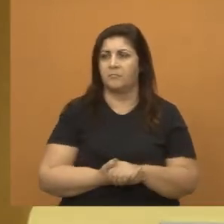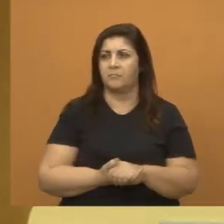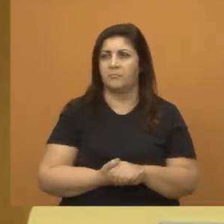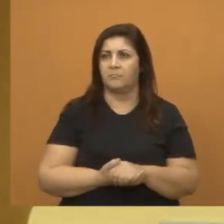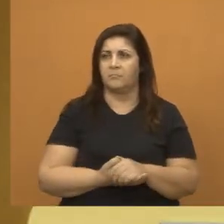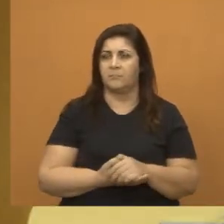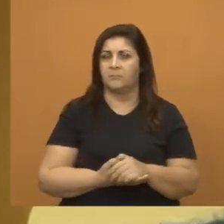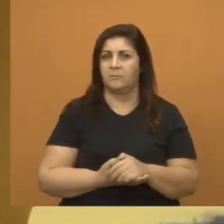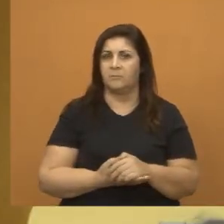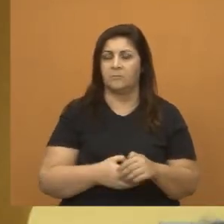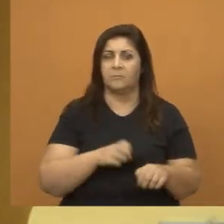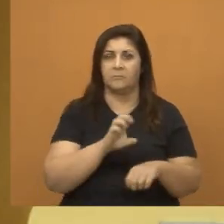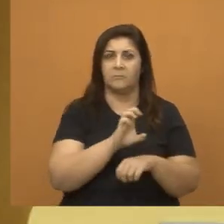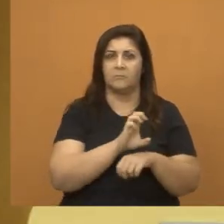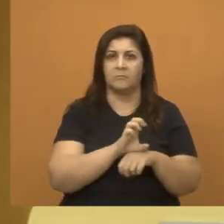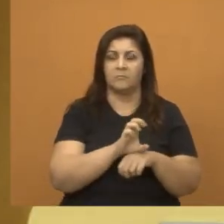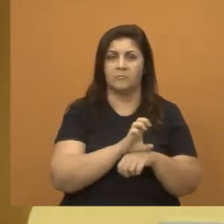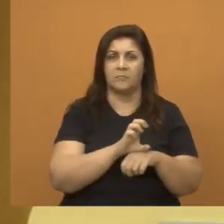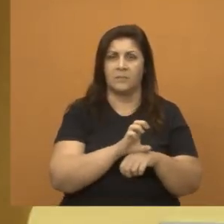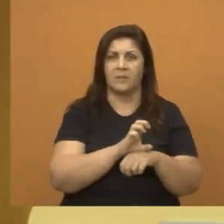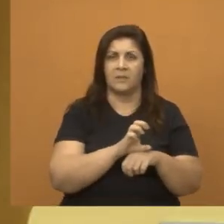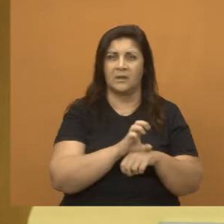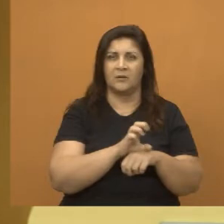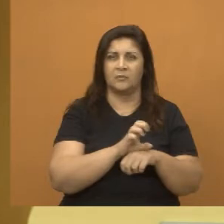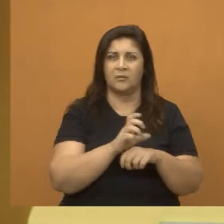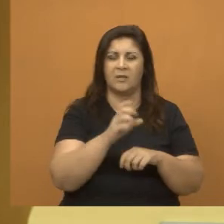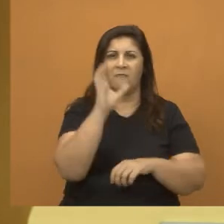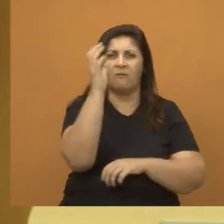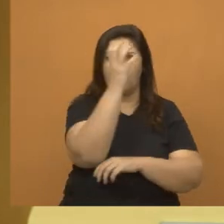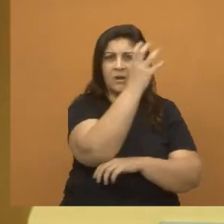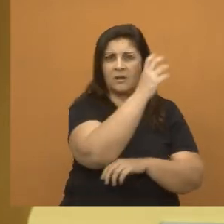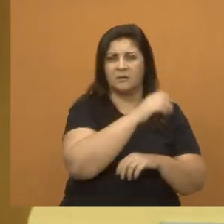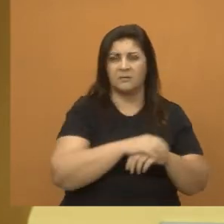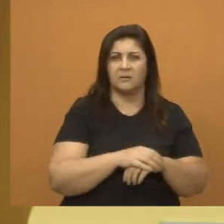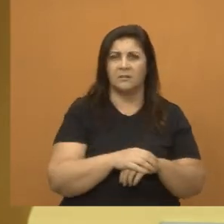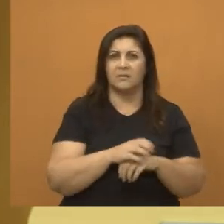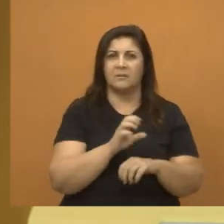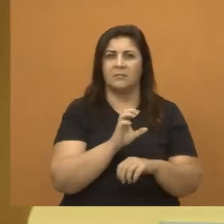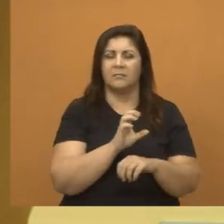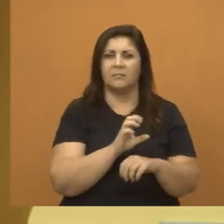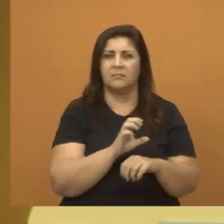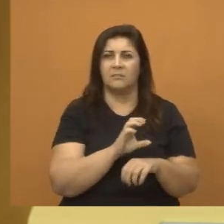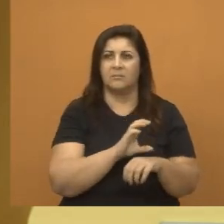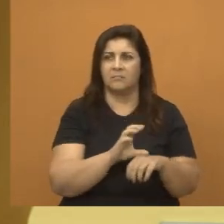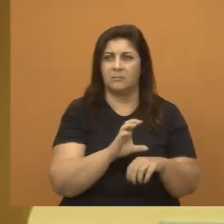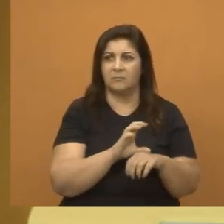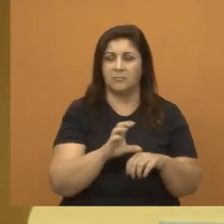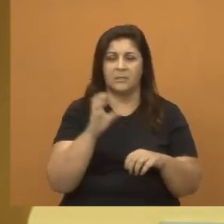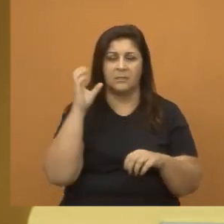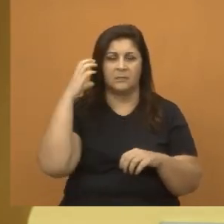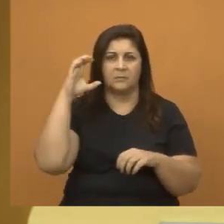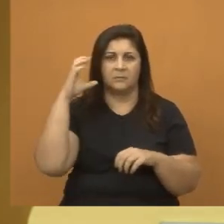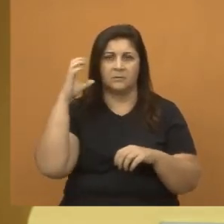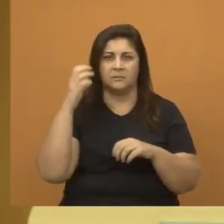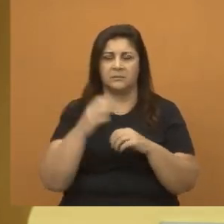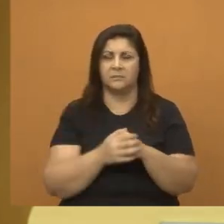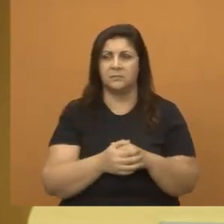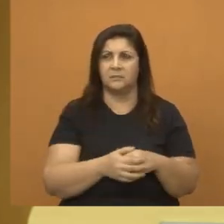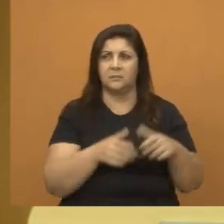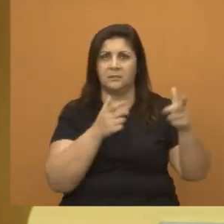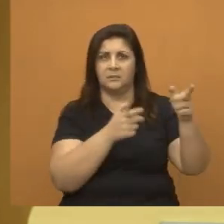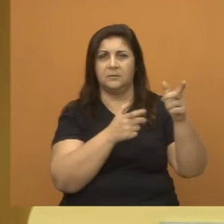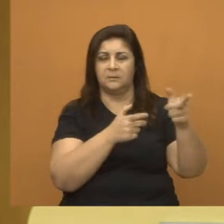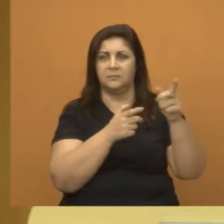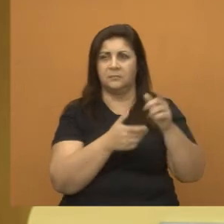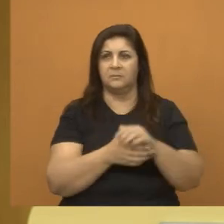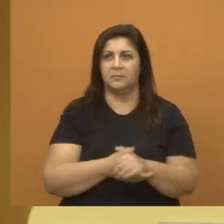estágio de operações na selva está ajudando motociclistas batedores de estágio de caçapava estágio de atirador de elite